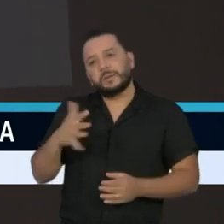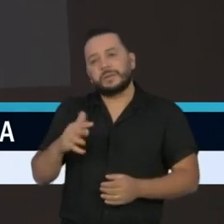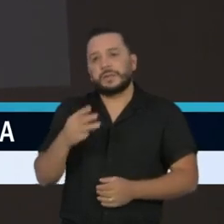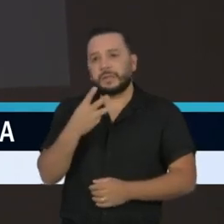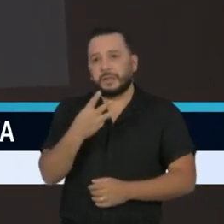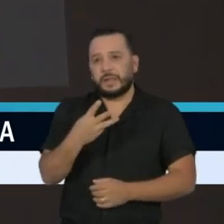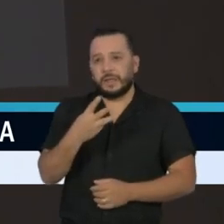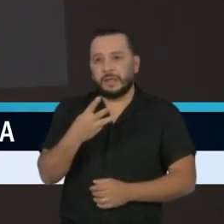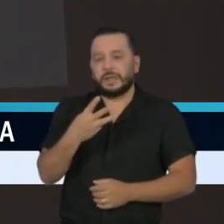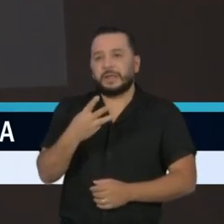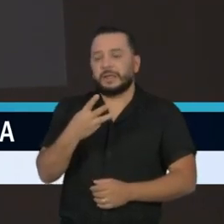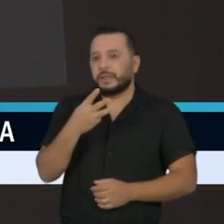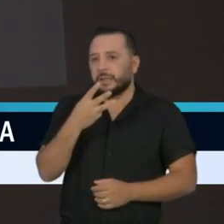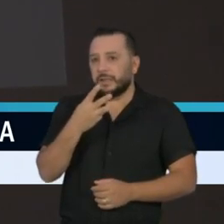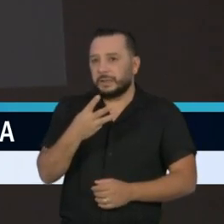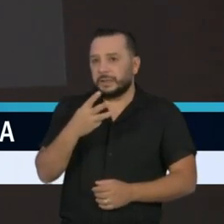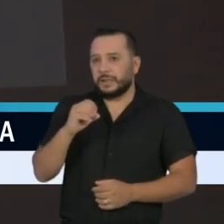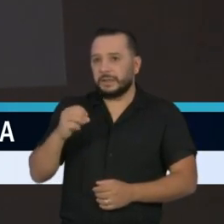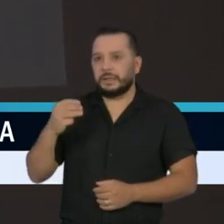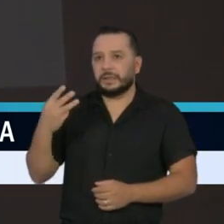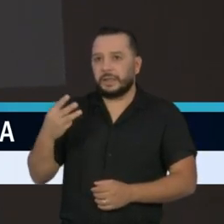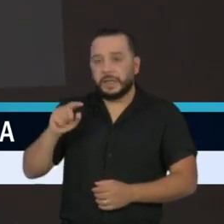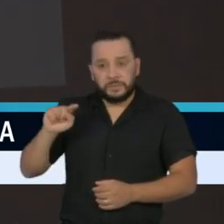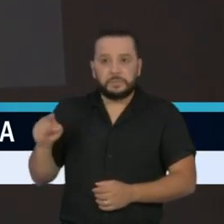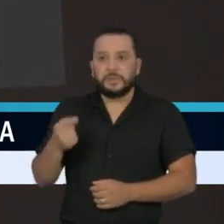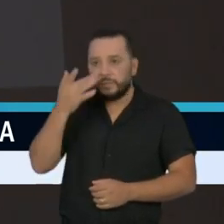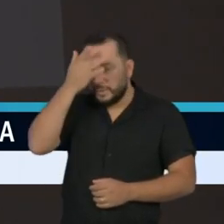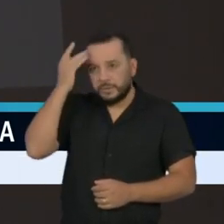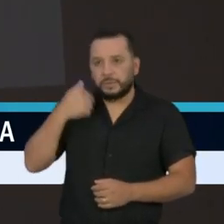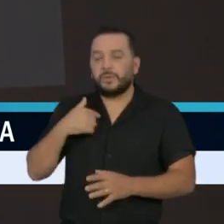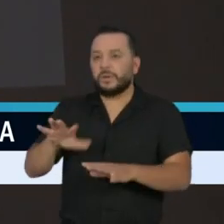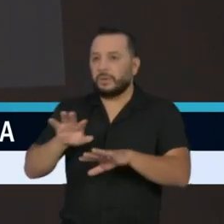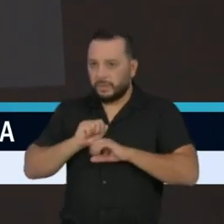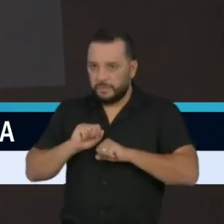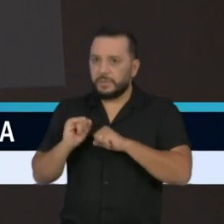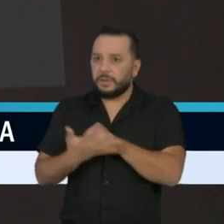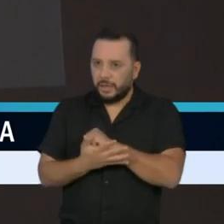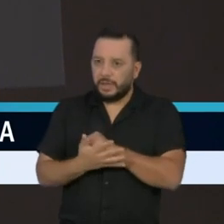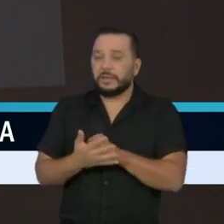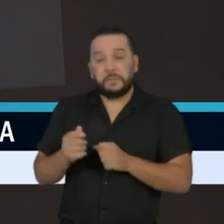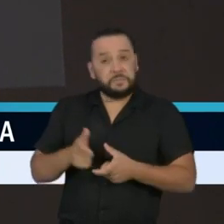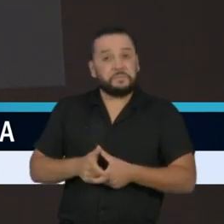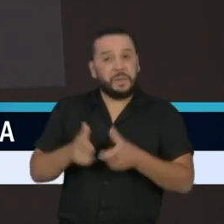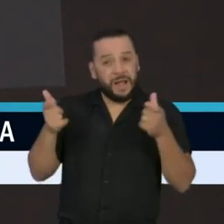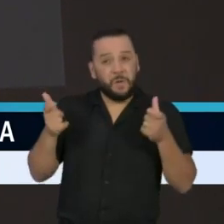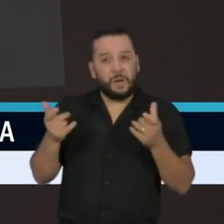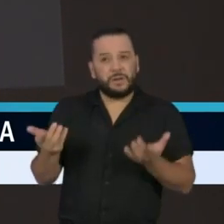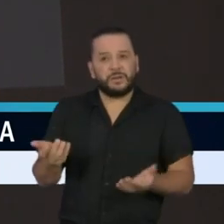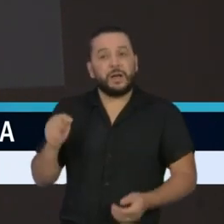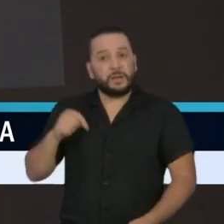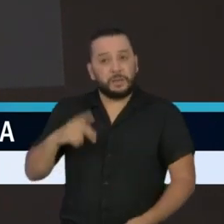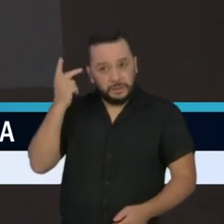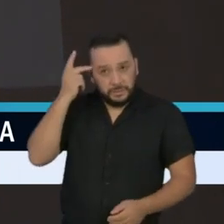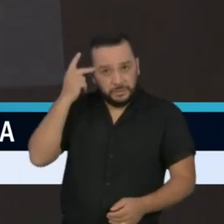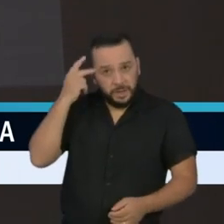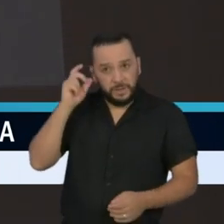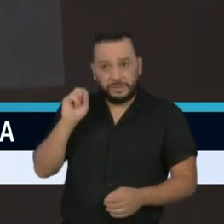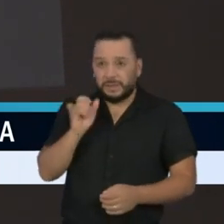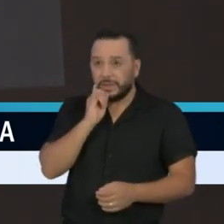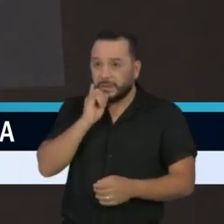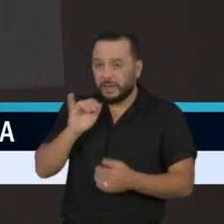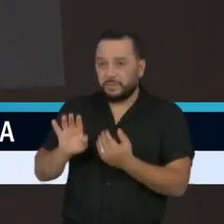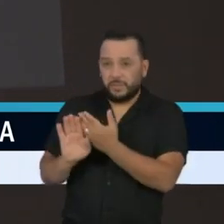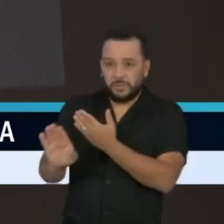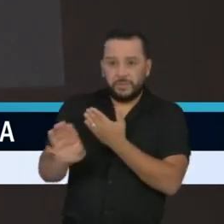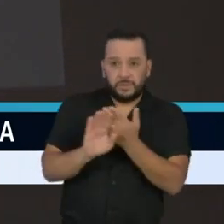em vez dos 23 mil anunciados pelo Ministério da Saúde. Aqui em São Paulo, a previsão é que, se não houver medidas de distanciamento social